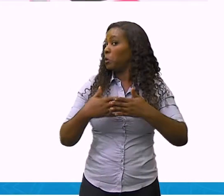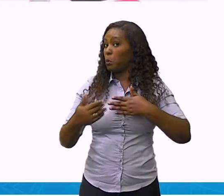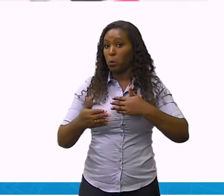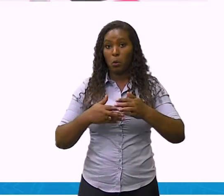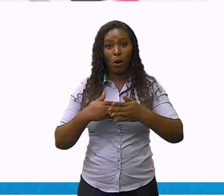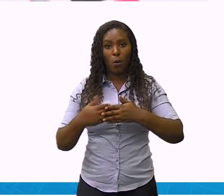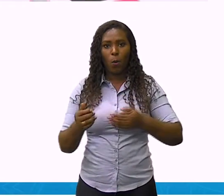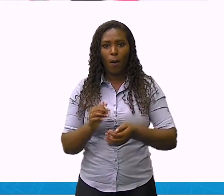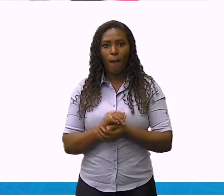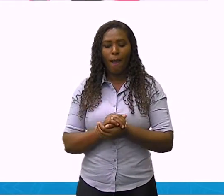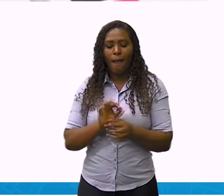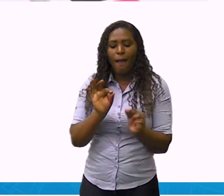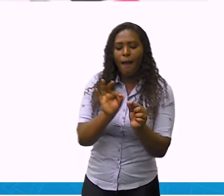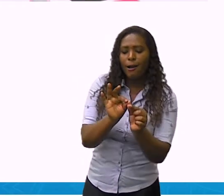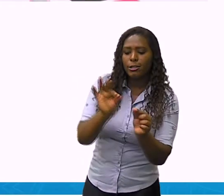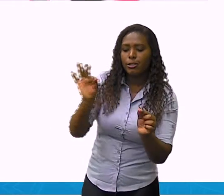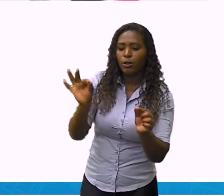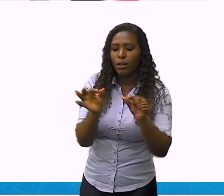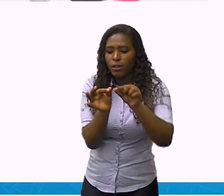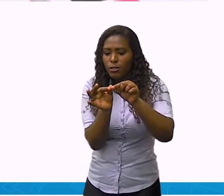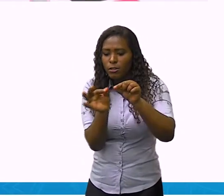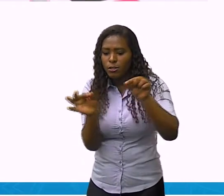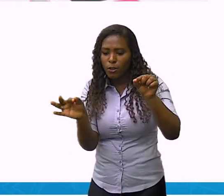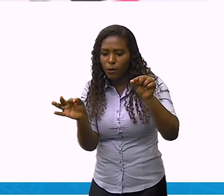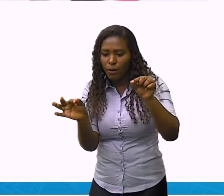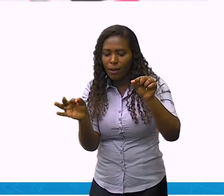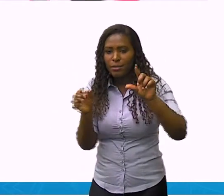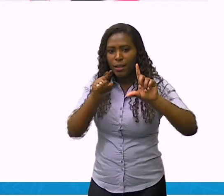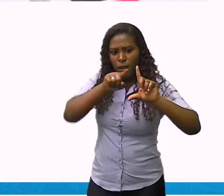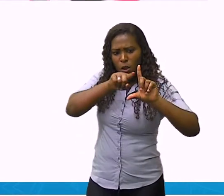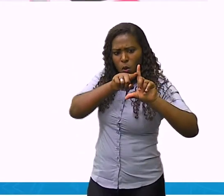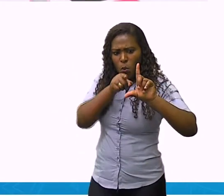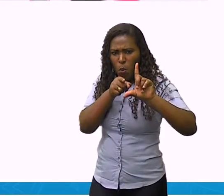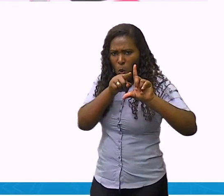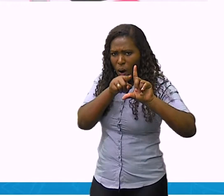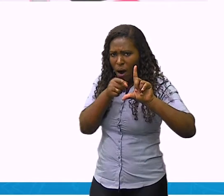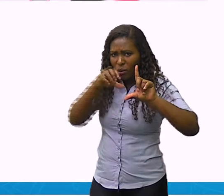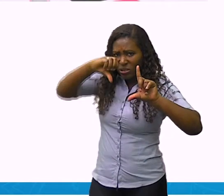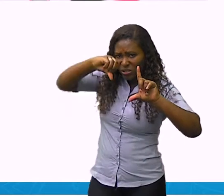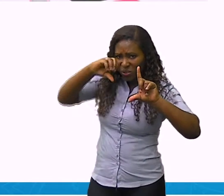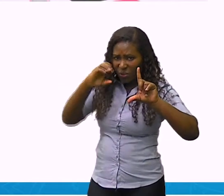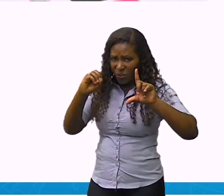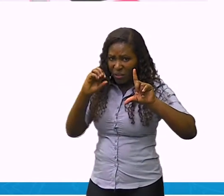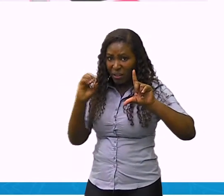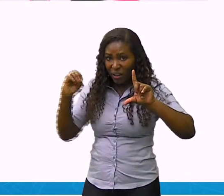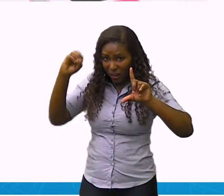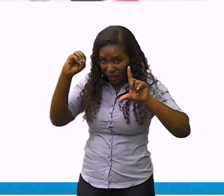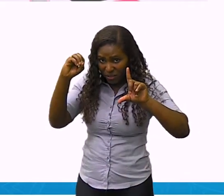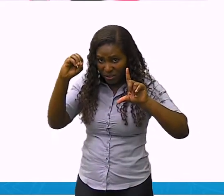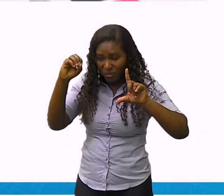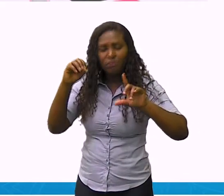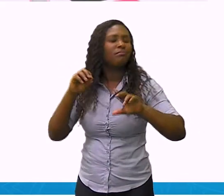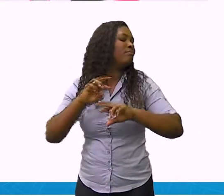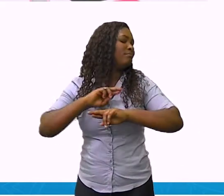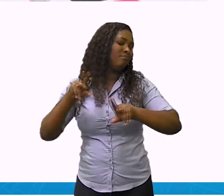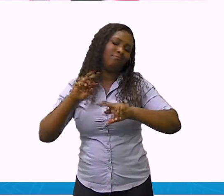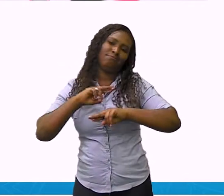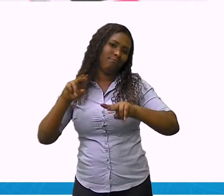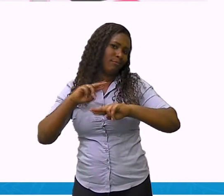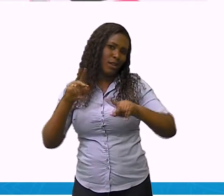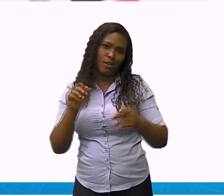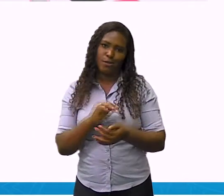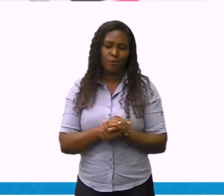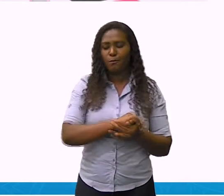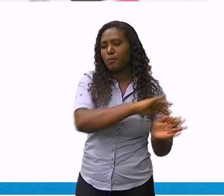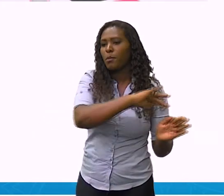são perpendiculares entre si? Não, nem sempre as diagonais são perpendiculares.